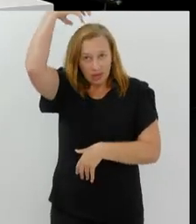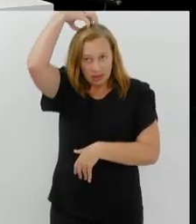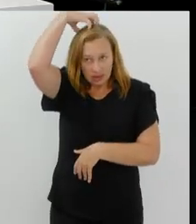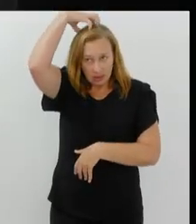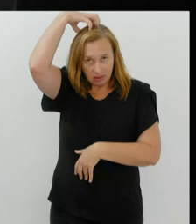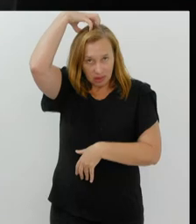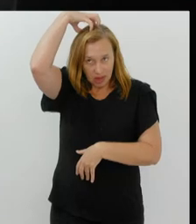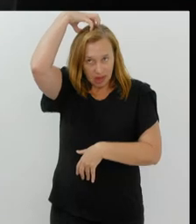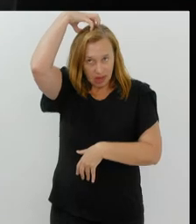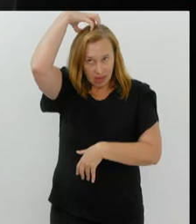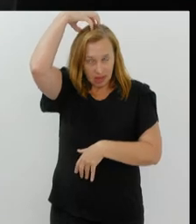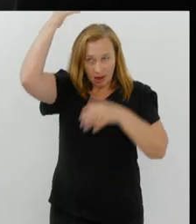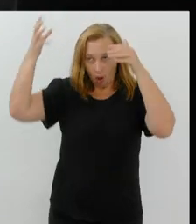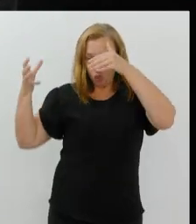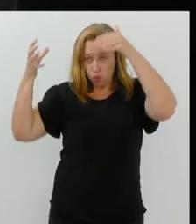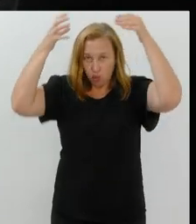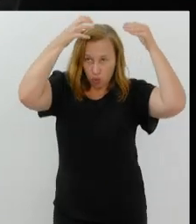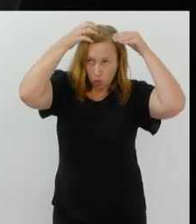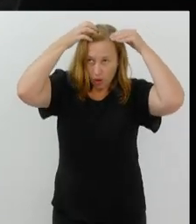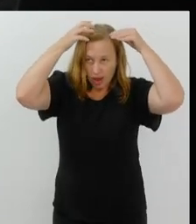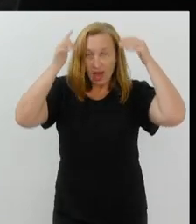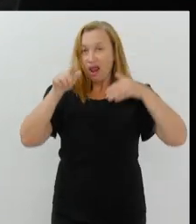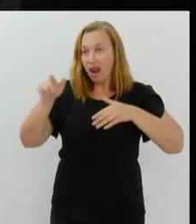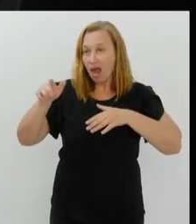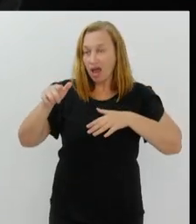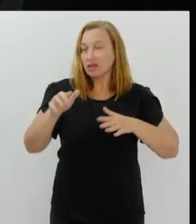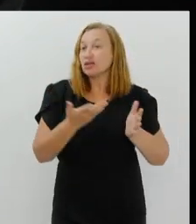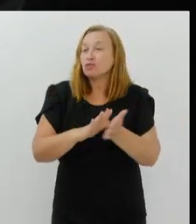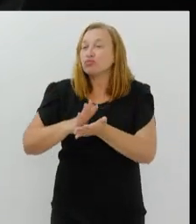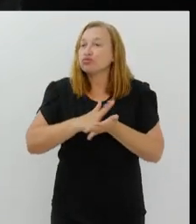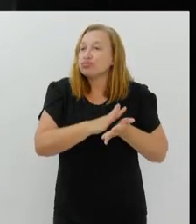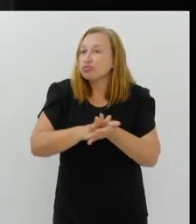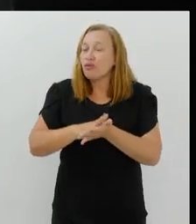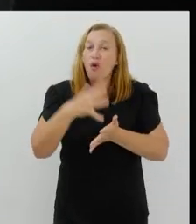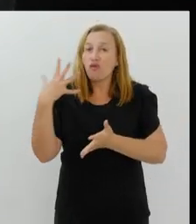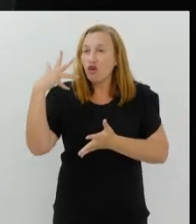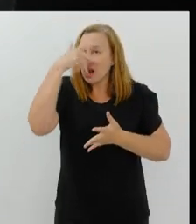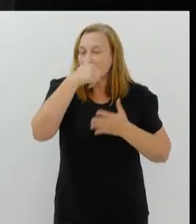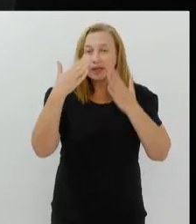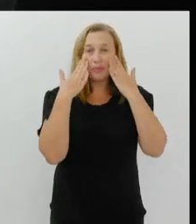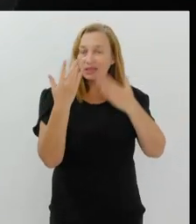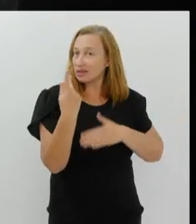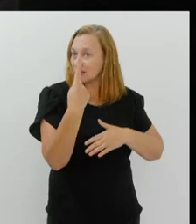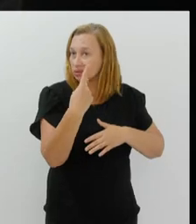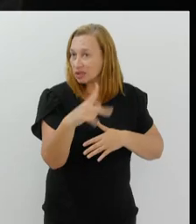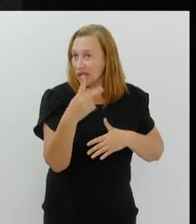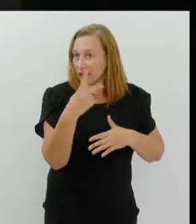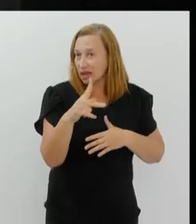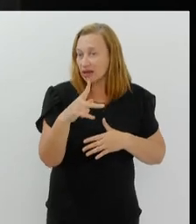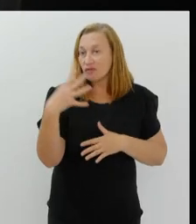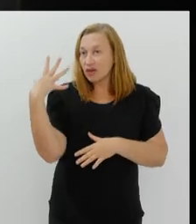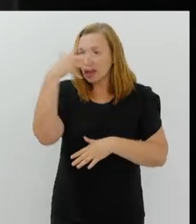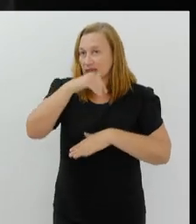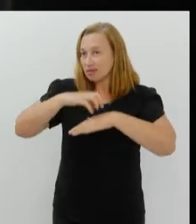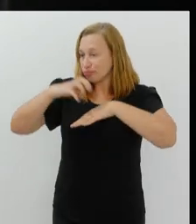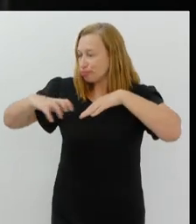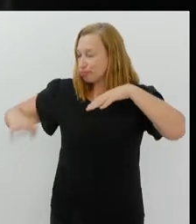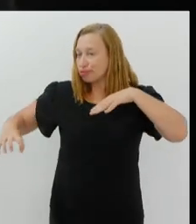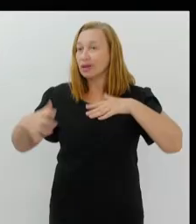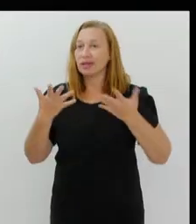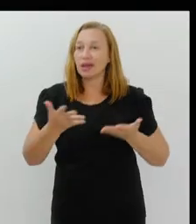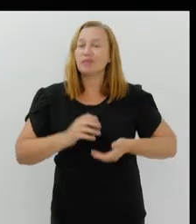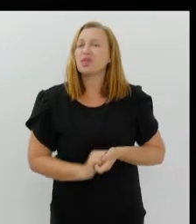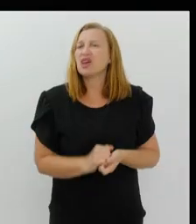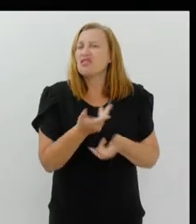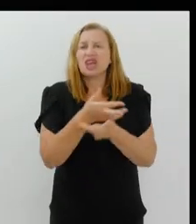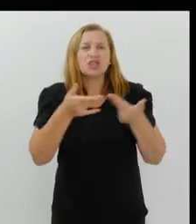coroação da Andréia lá na Porra da Pedra, ela pediu uma grua para que ela viesse. Foi linda a apresentação. A gente vai falar daqui a pouco sobre isso. Foi muito lindo, né?